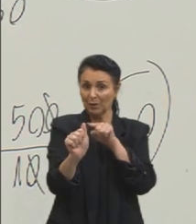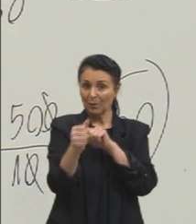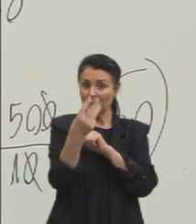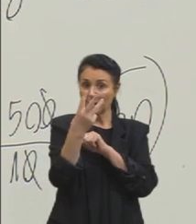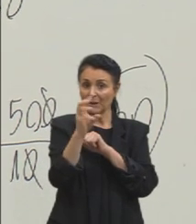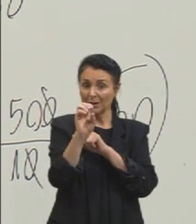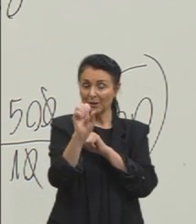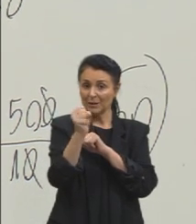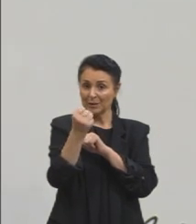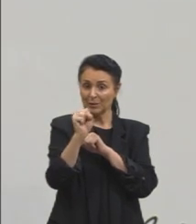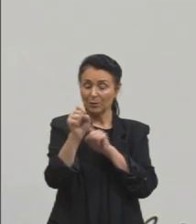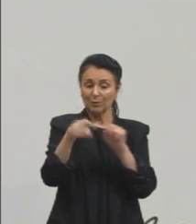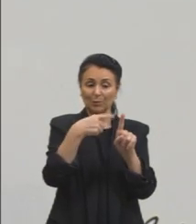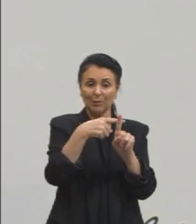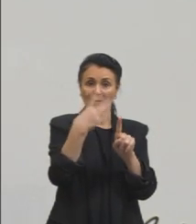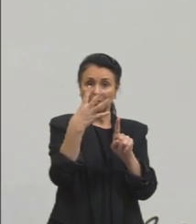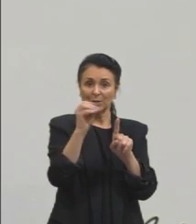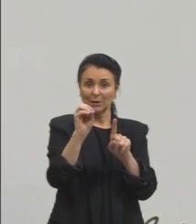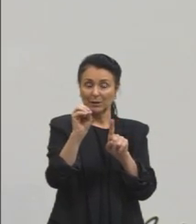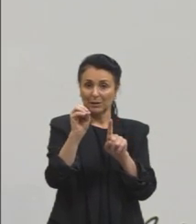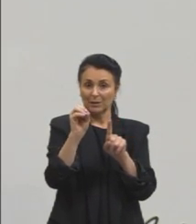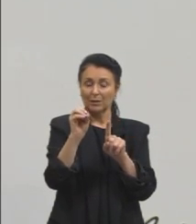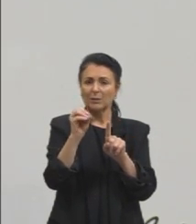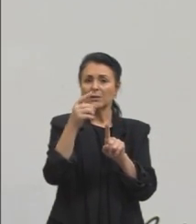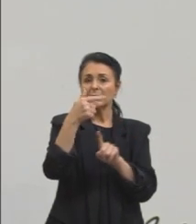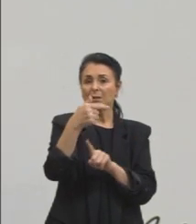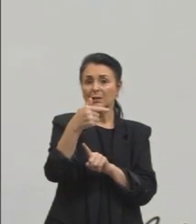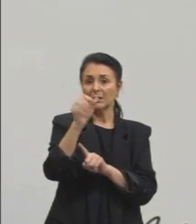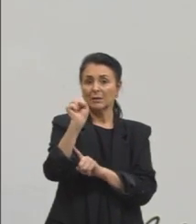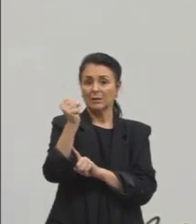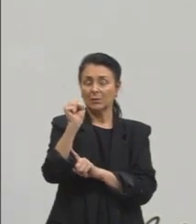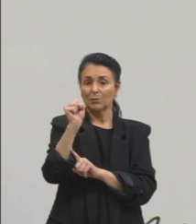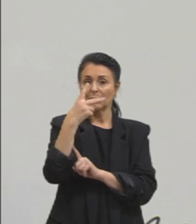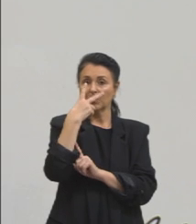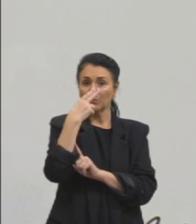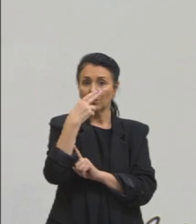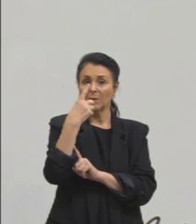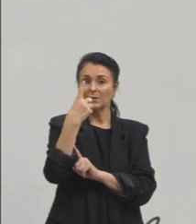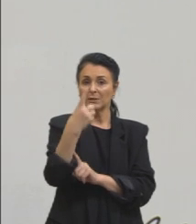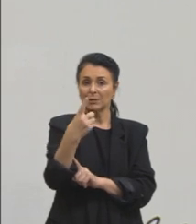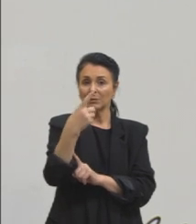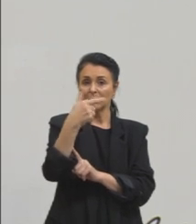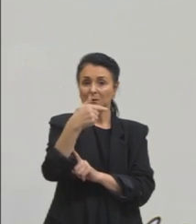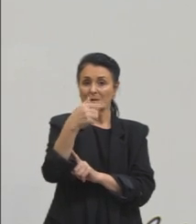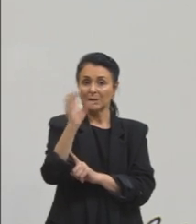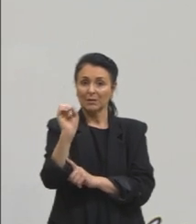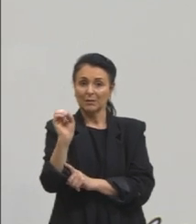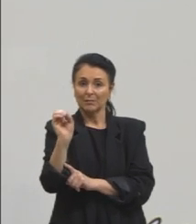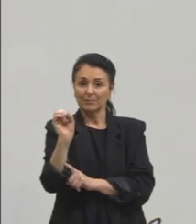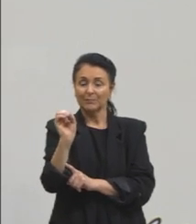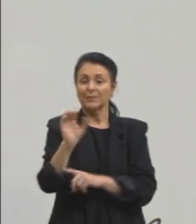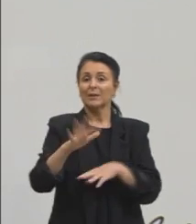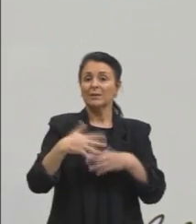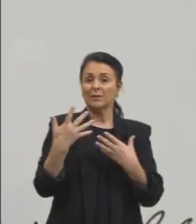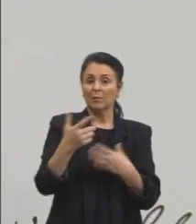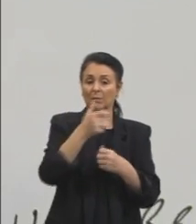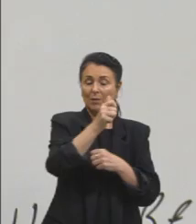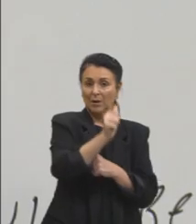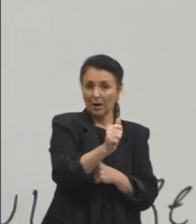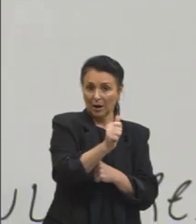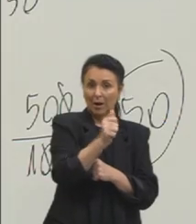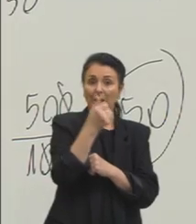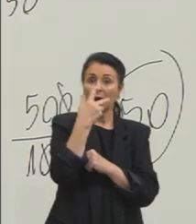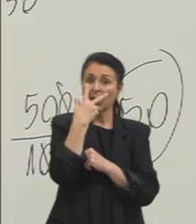38 mais 40 é igual a 78 = 170 então a